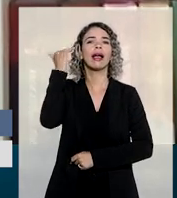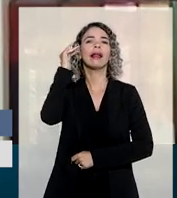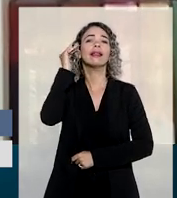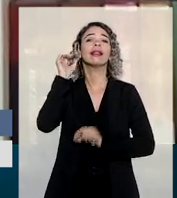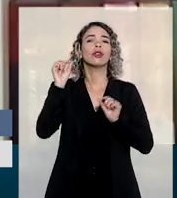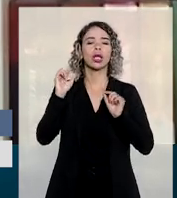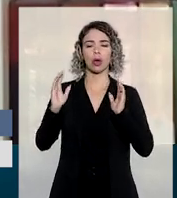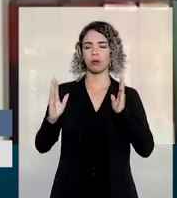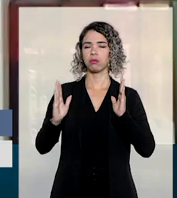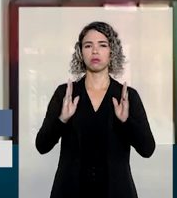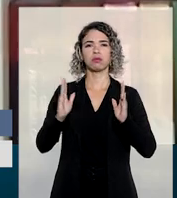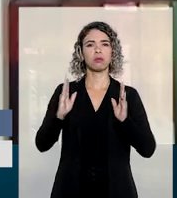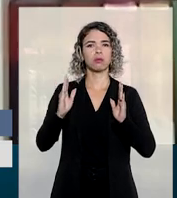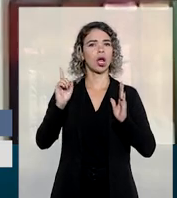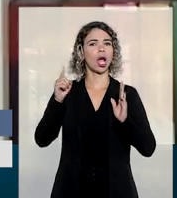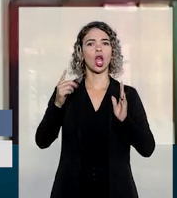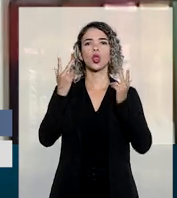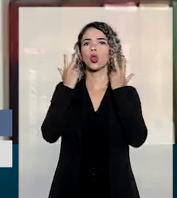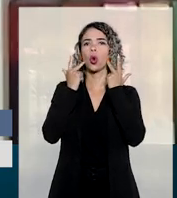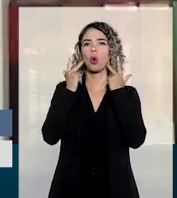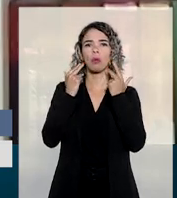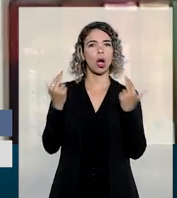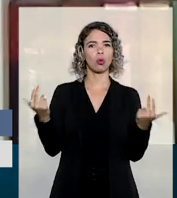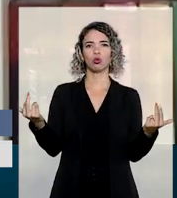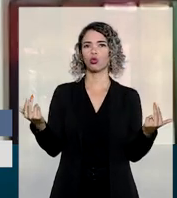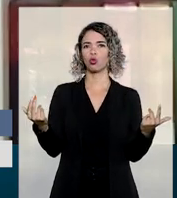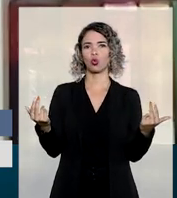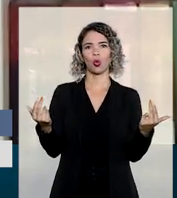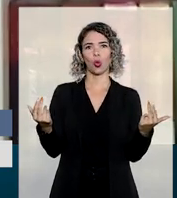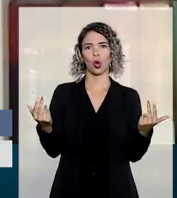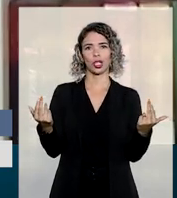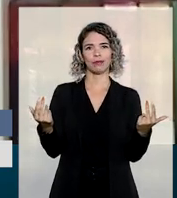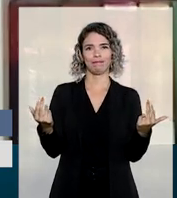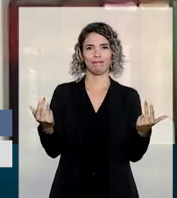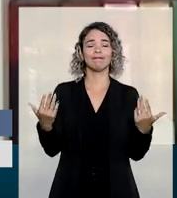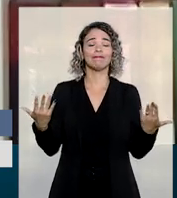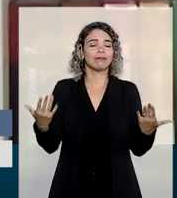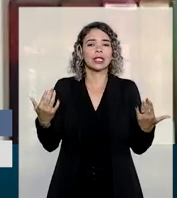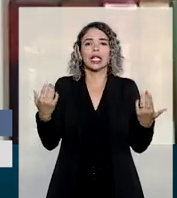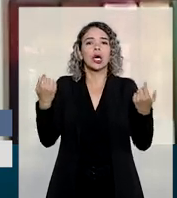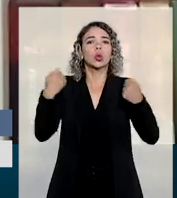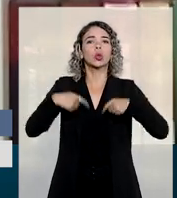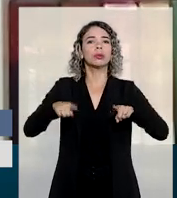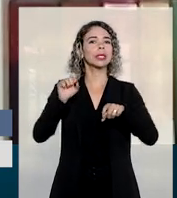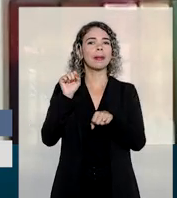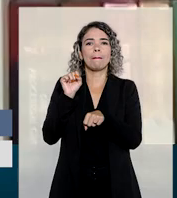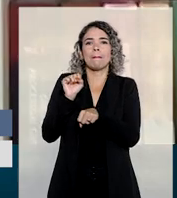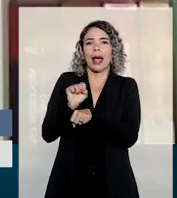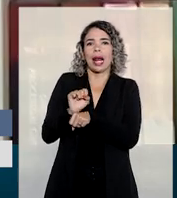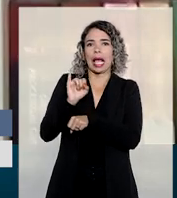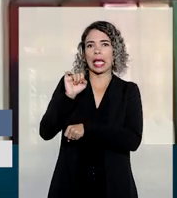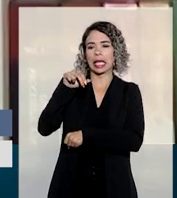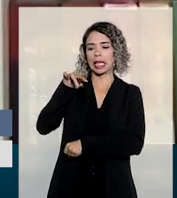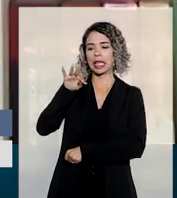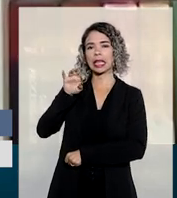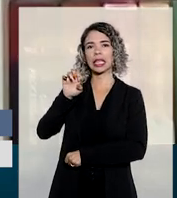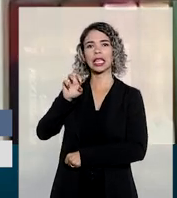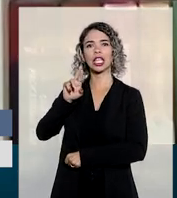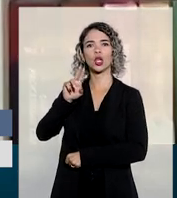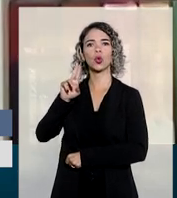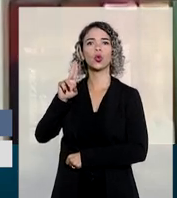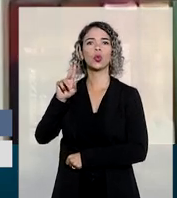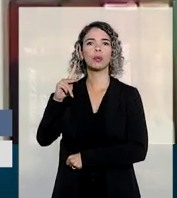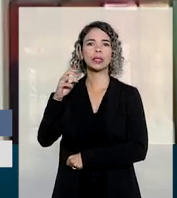trata aí de um prazo que é comum a ambas as partes e que não haveria interrupção. Agora, o